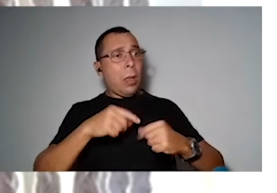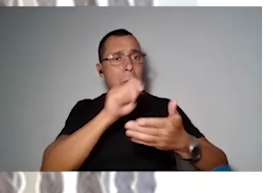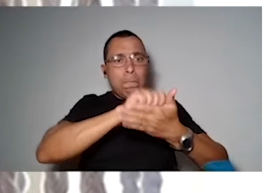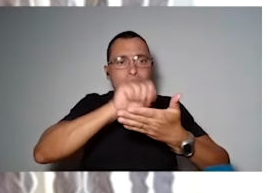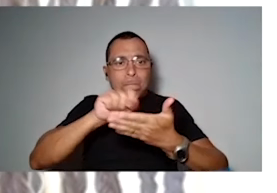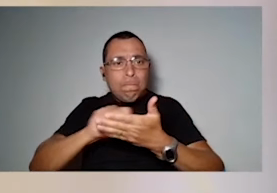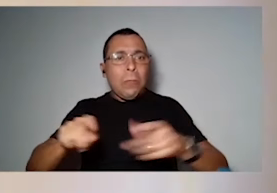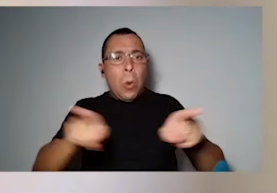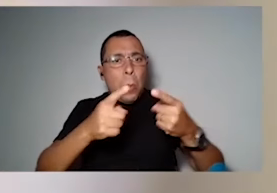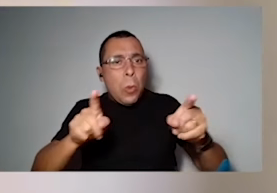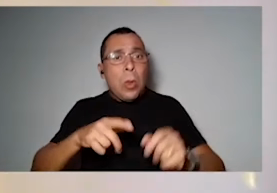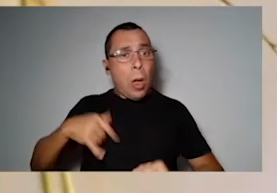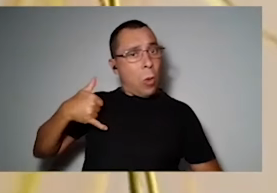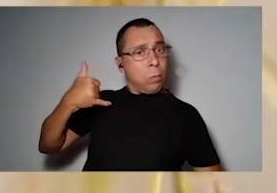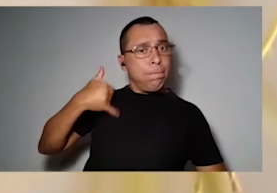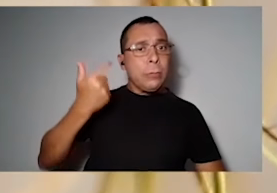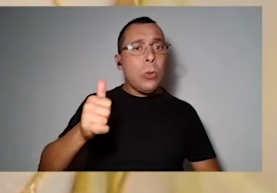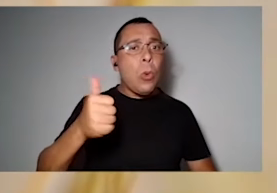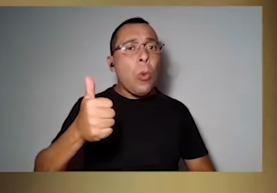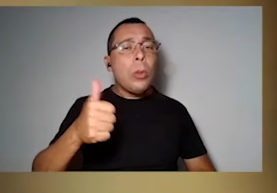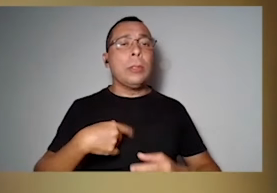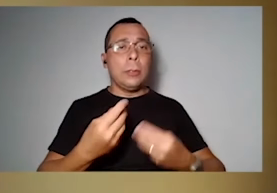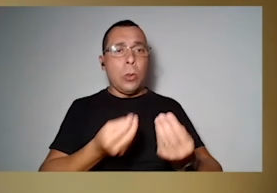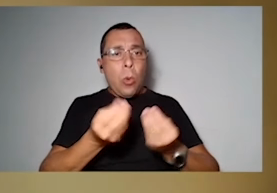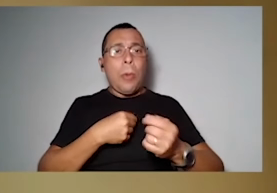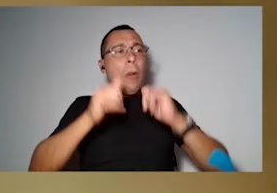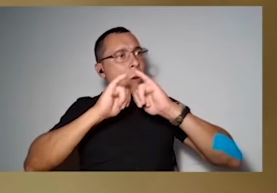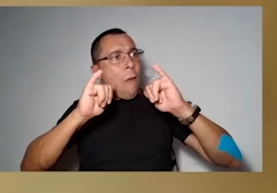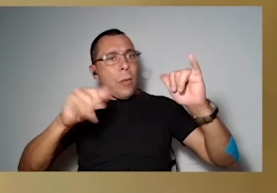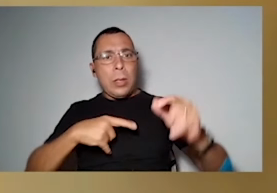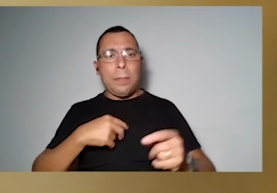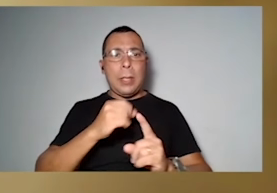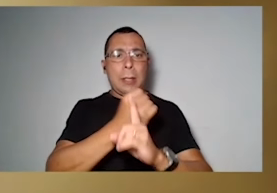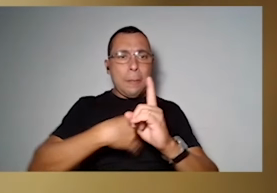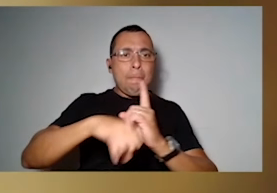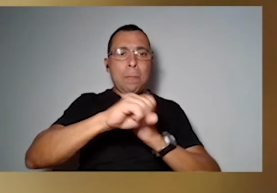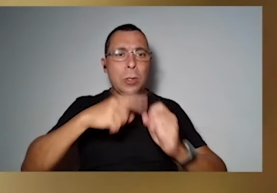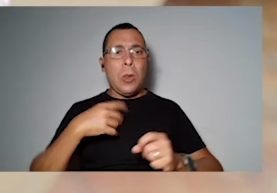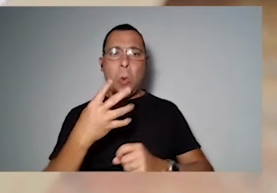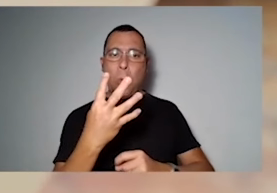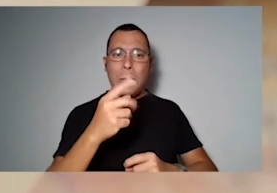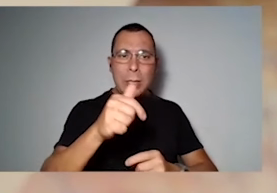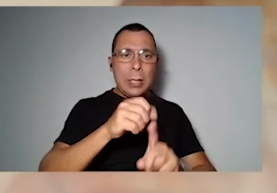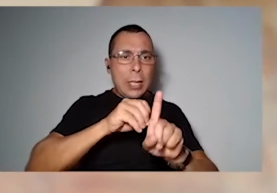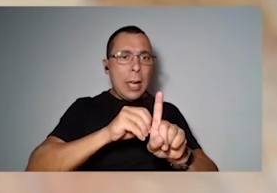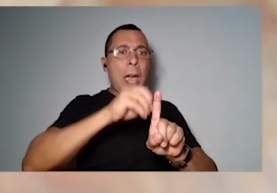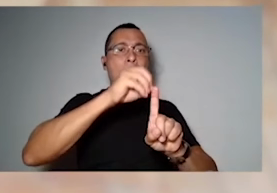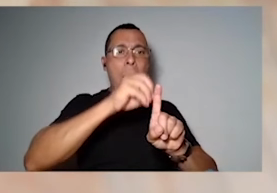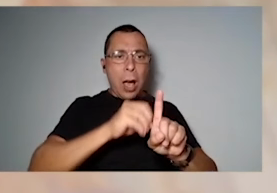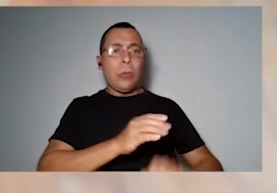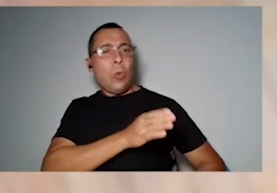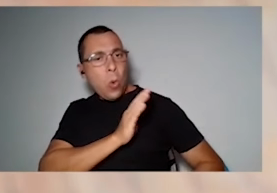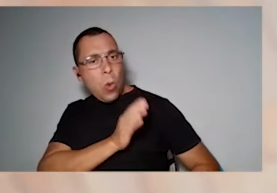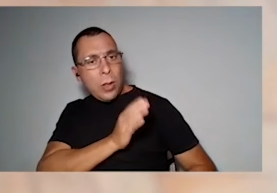compus uma música sobre solidão aos 11 anos de idade que até hoje sei de cor. Eu falei quando pisei em uma cidade gelada depois de viver aos 47